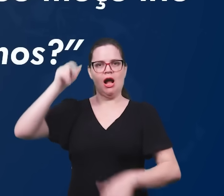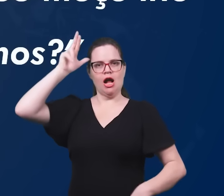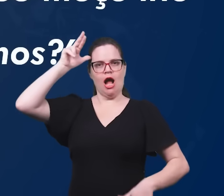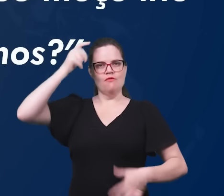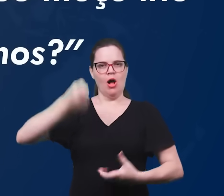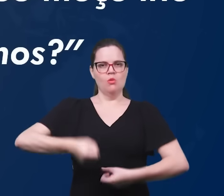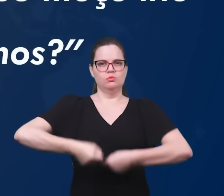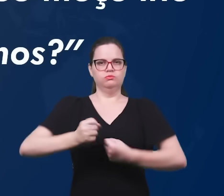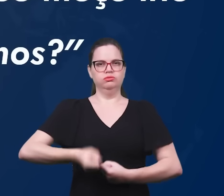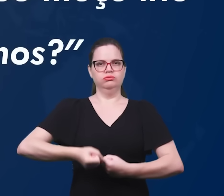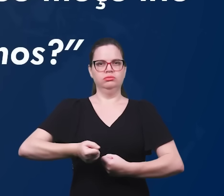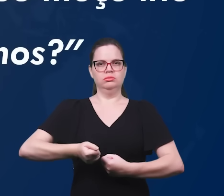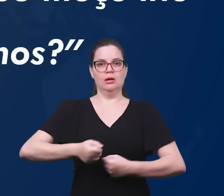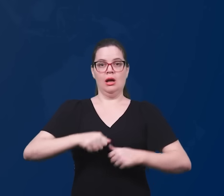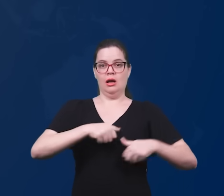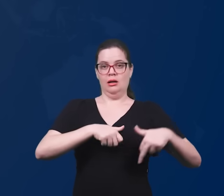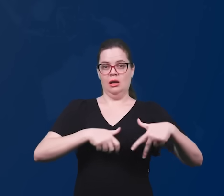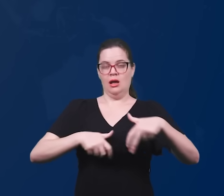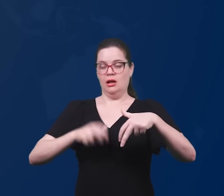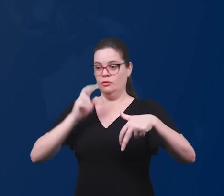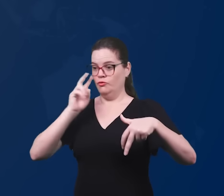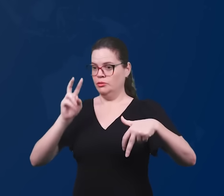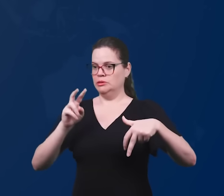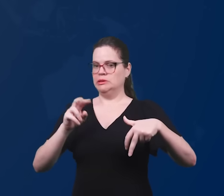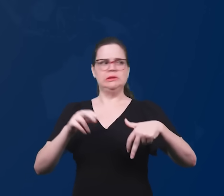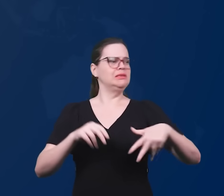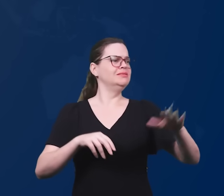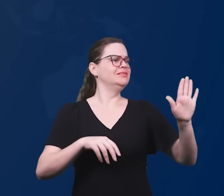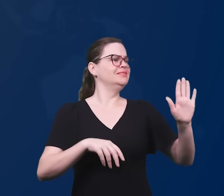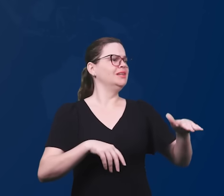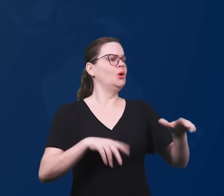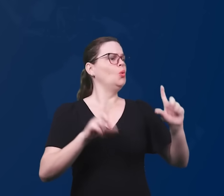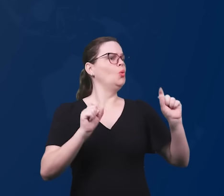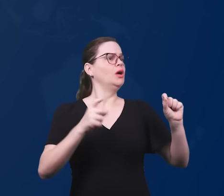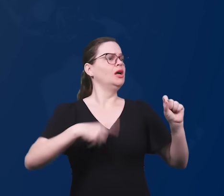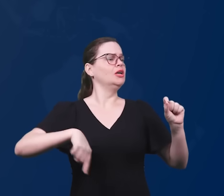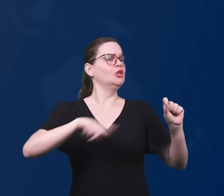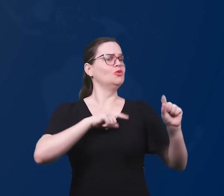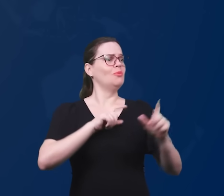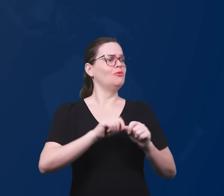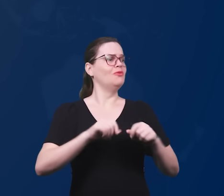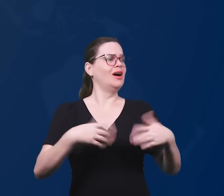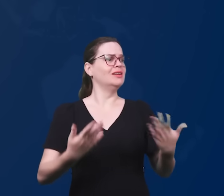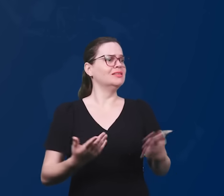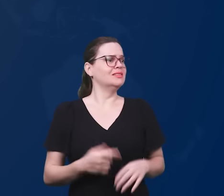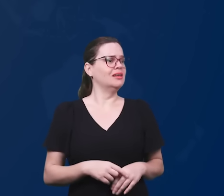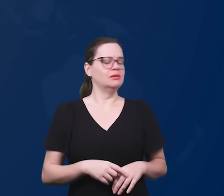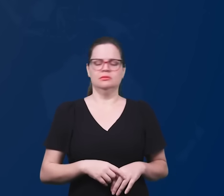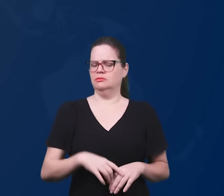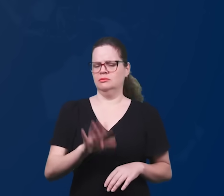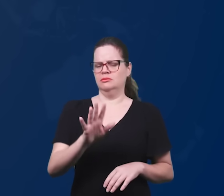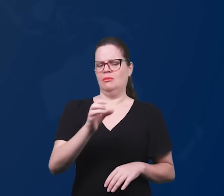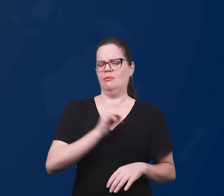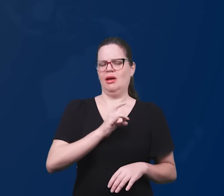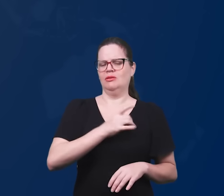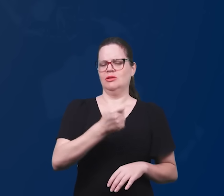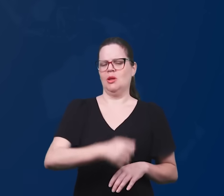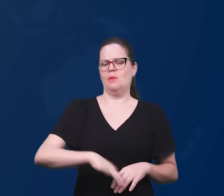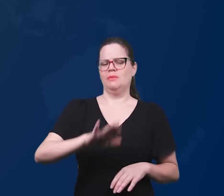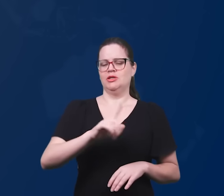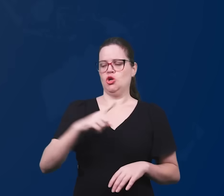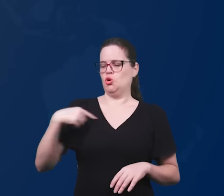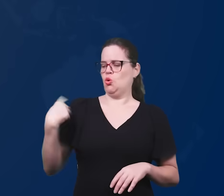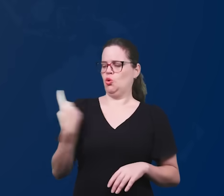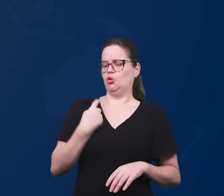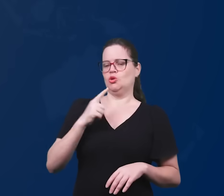meu senhor, que faremos? E ele disse: Não temas, porque mais são os que estão conosco do que